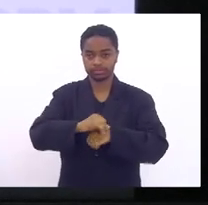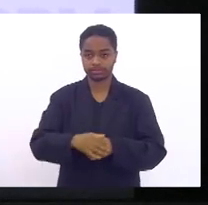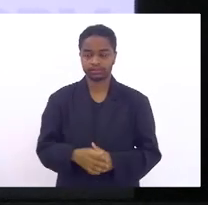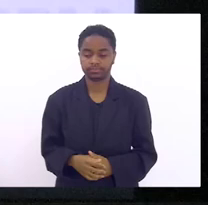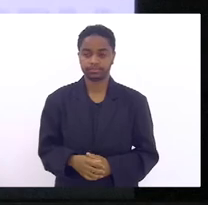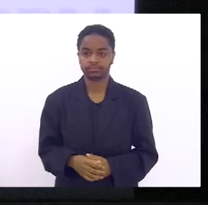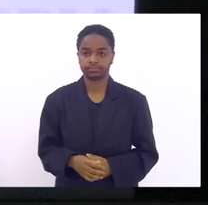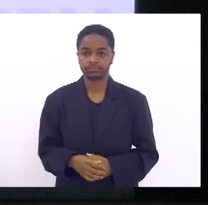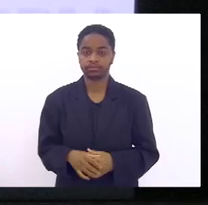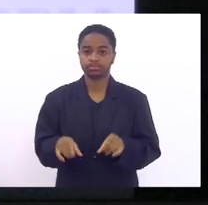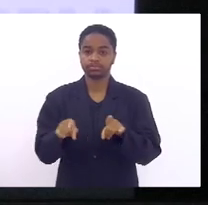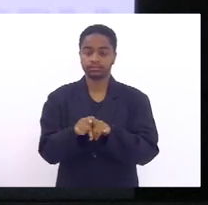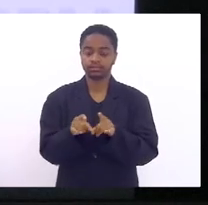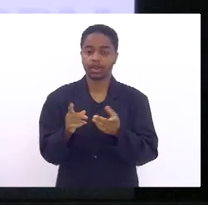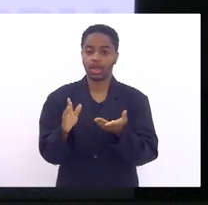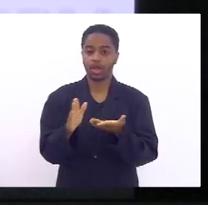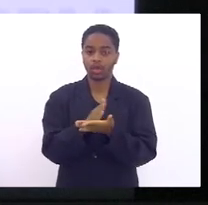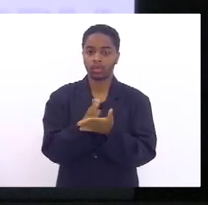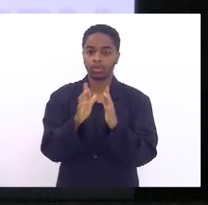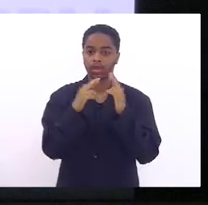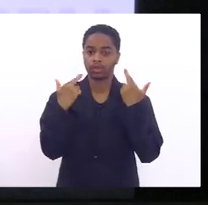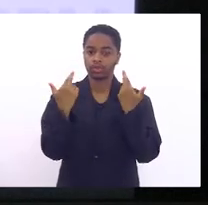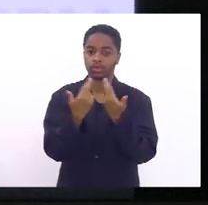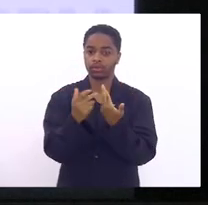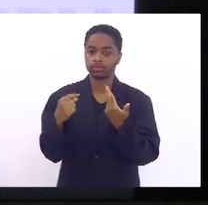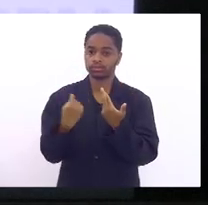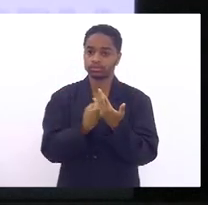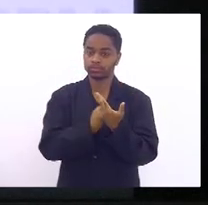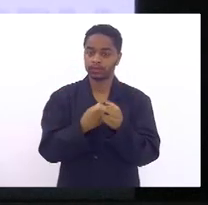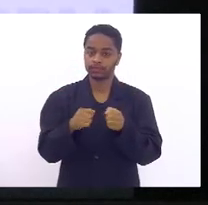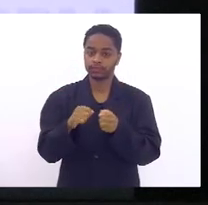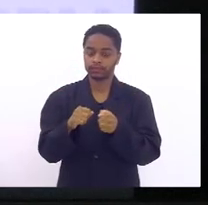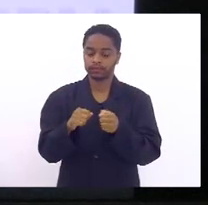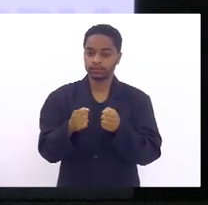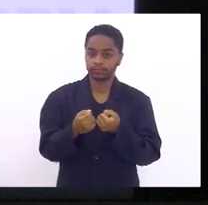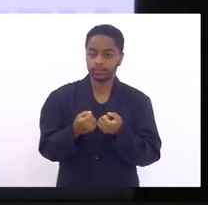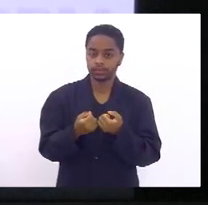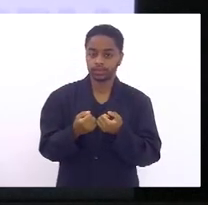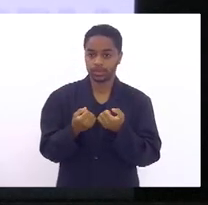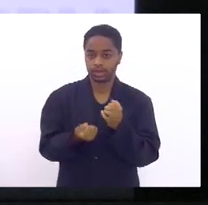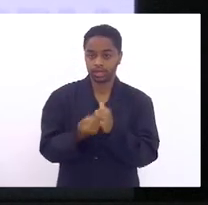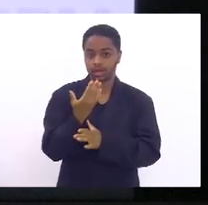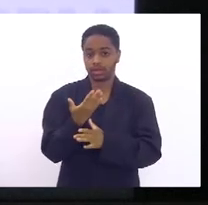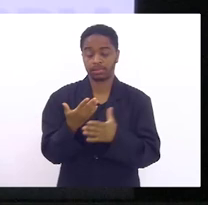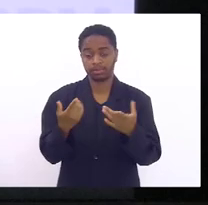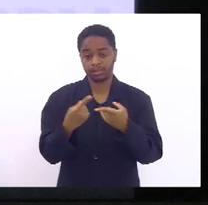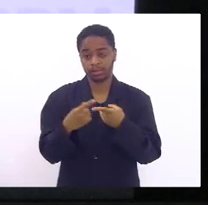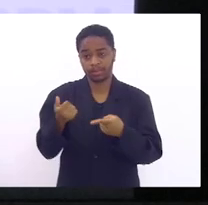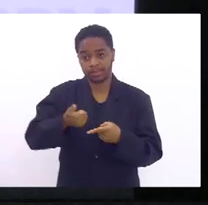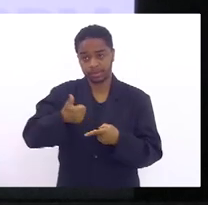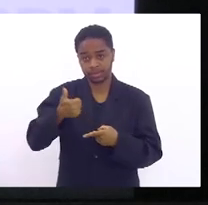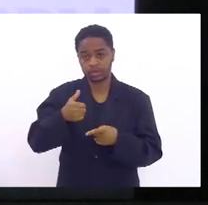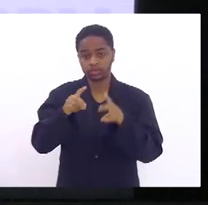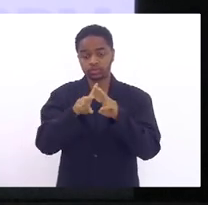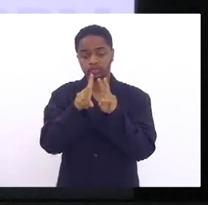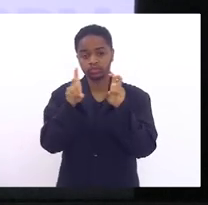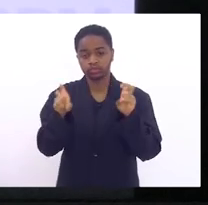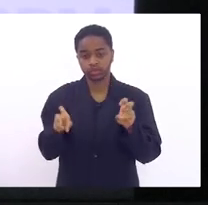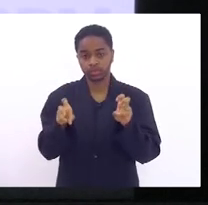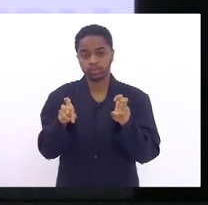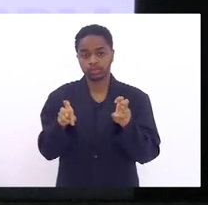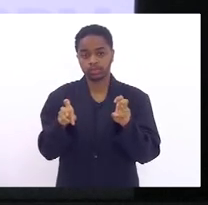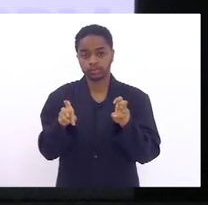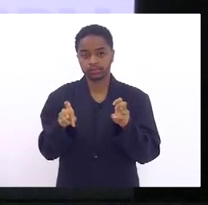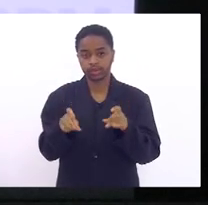algumas audiências públicas que nós fizemos né sobre o primeira audiência pública não tinha como ser diferente foi sobre o aumento